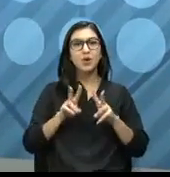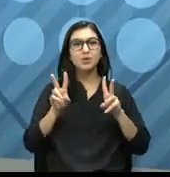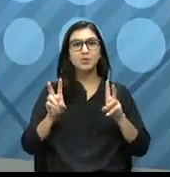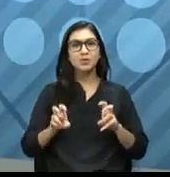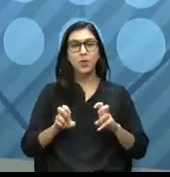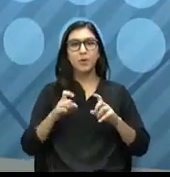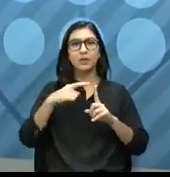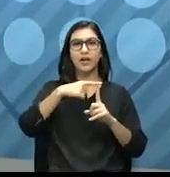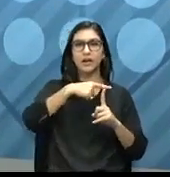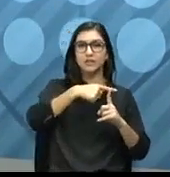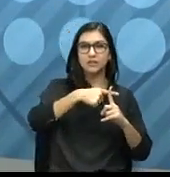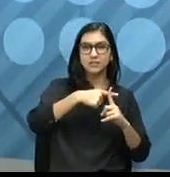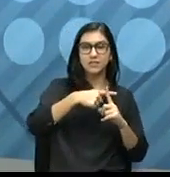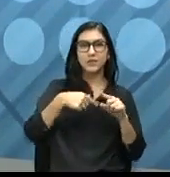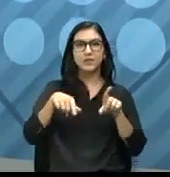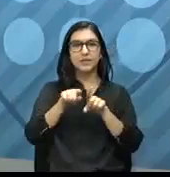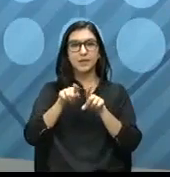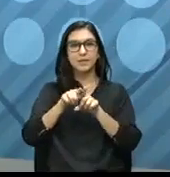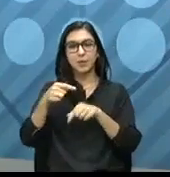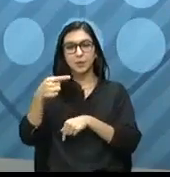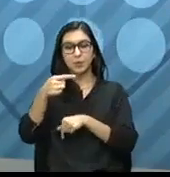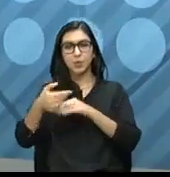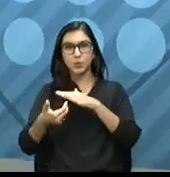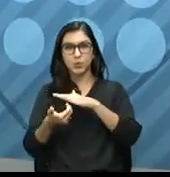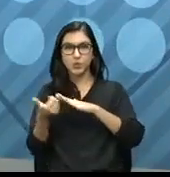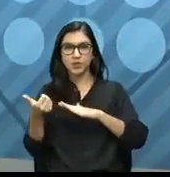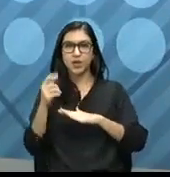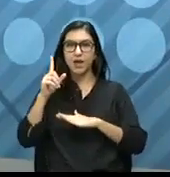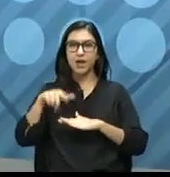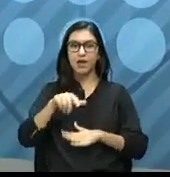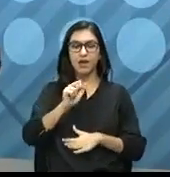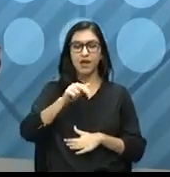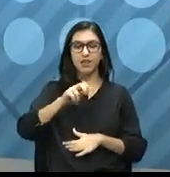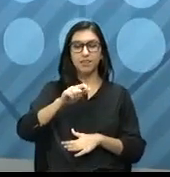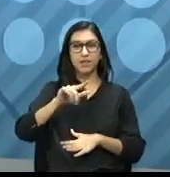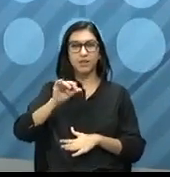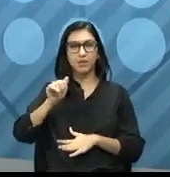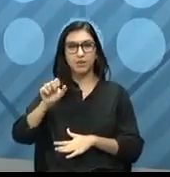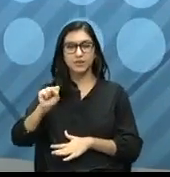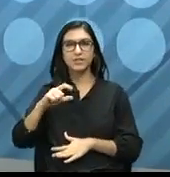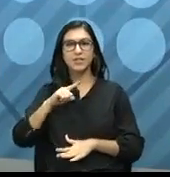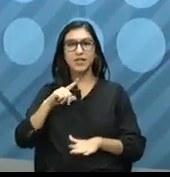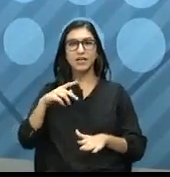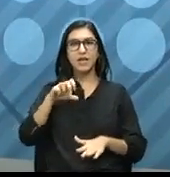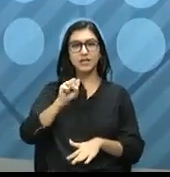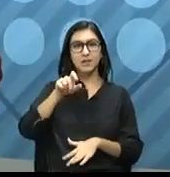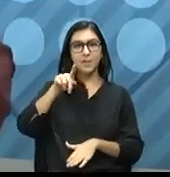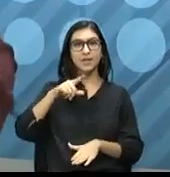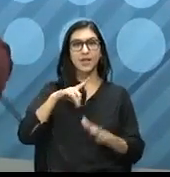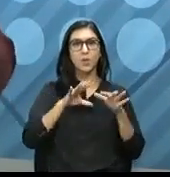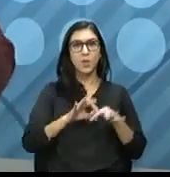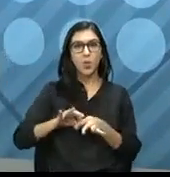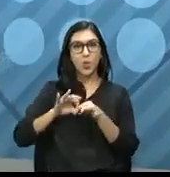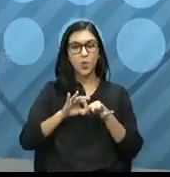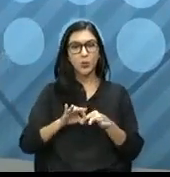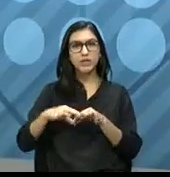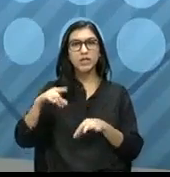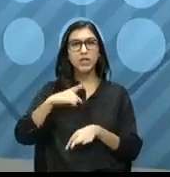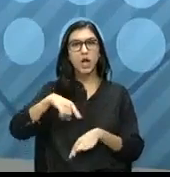da adição e da subtração. Elas são análogas, né? Na situação problema, nós vamos ter um contexto na qual nós